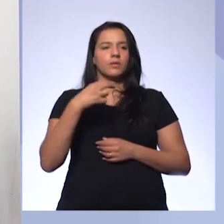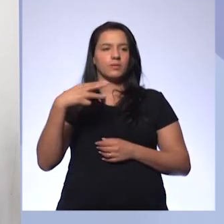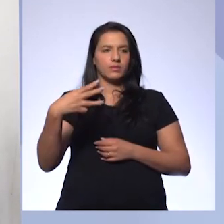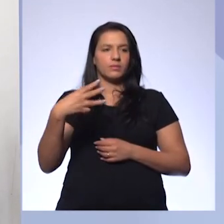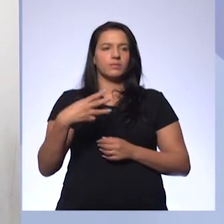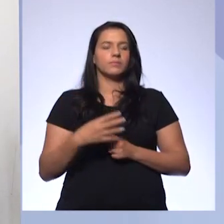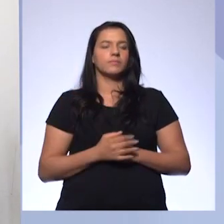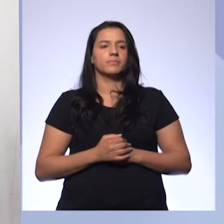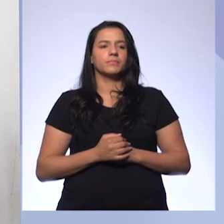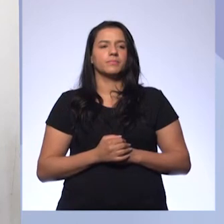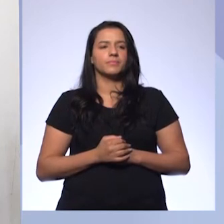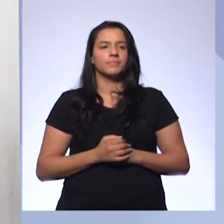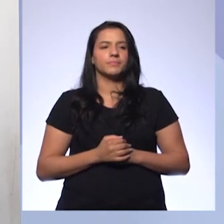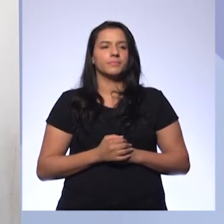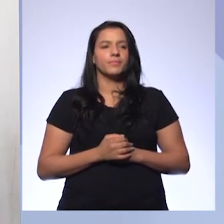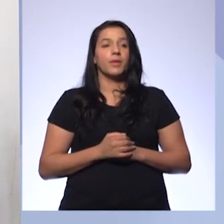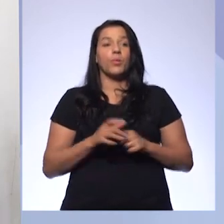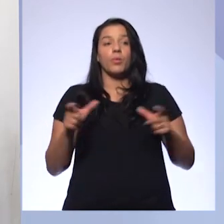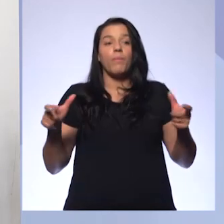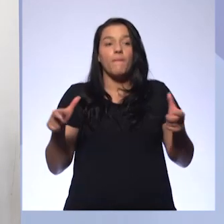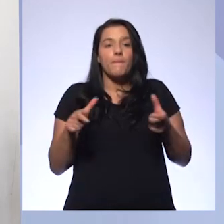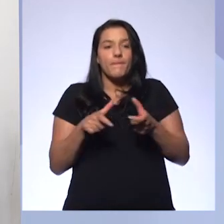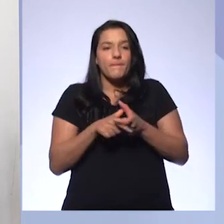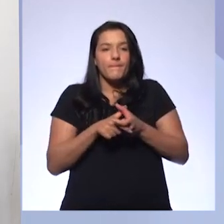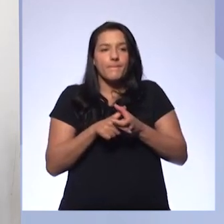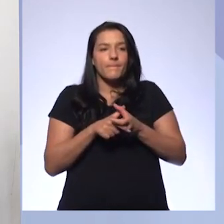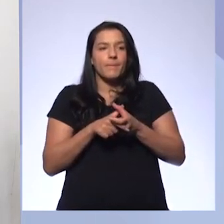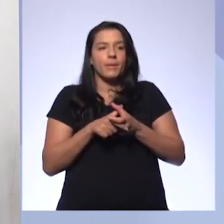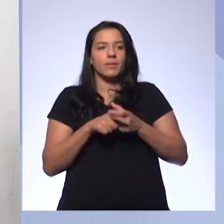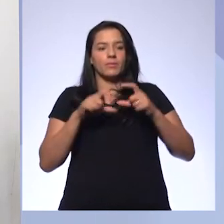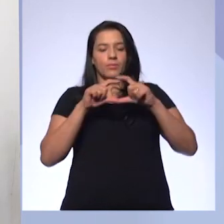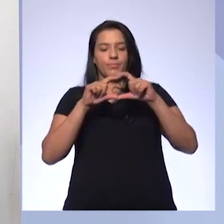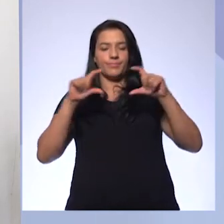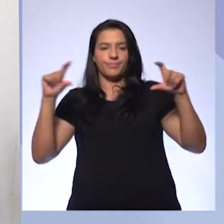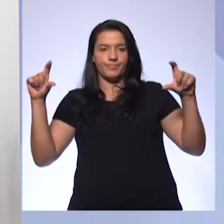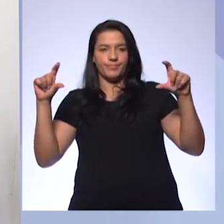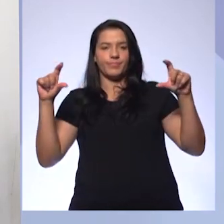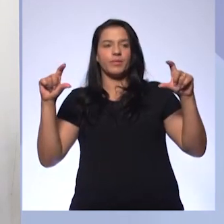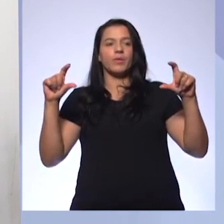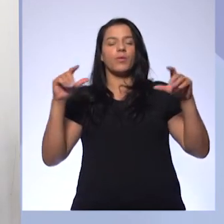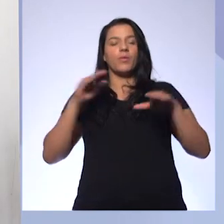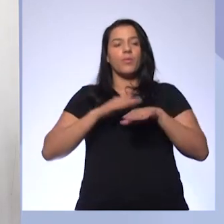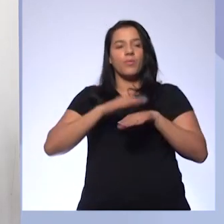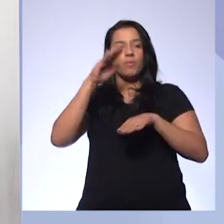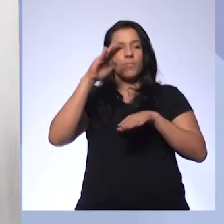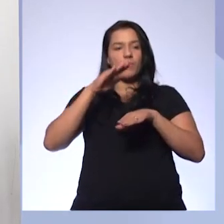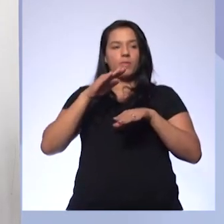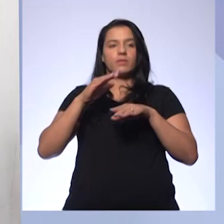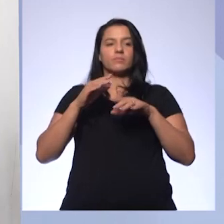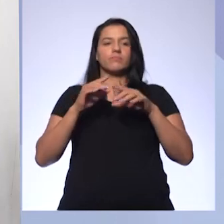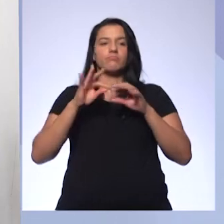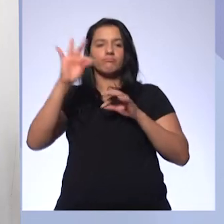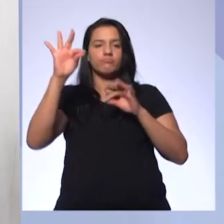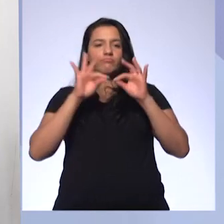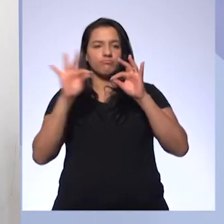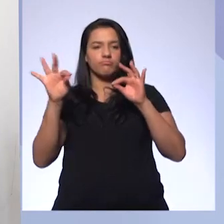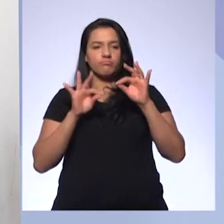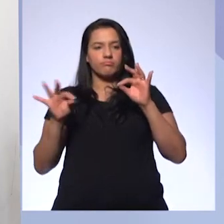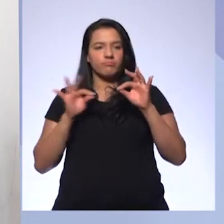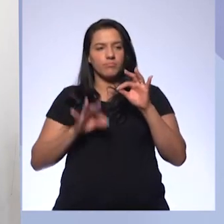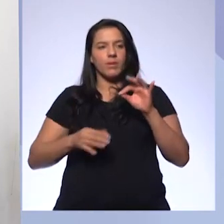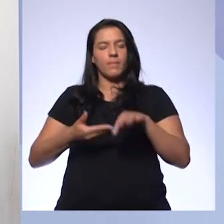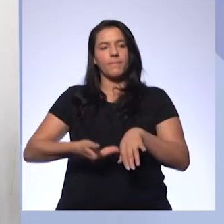Lá no exercício ele fala assim, quanto menor a cadeia, com mais ramificação, melhor a